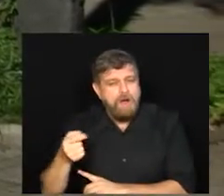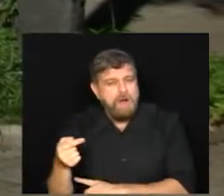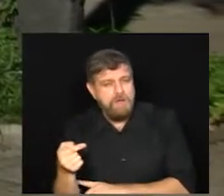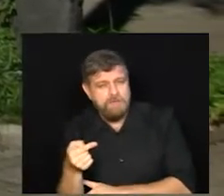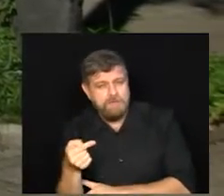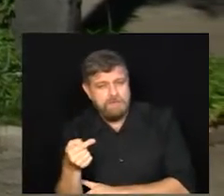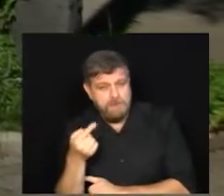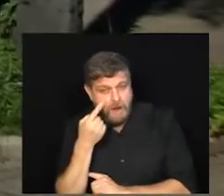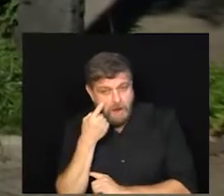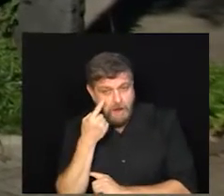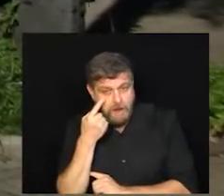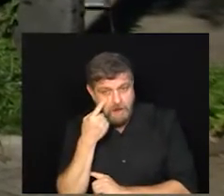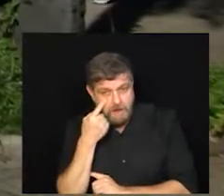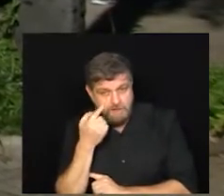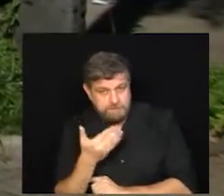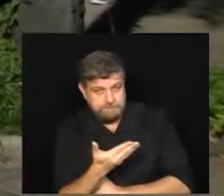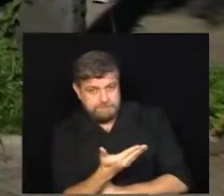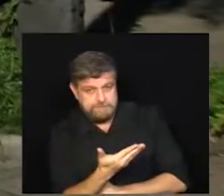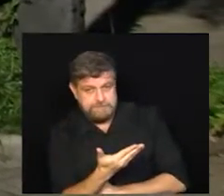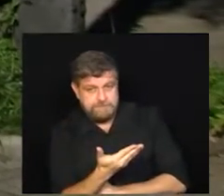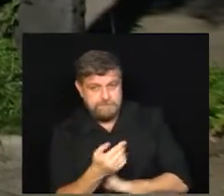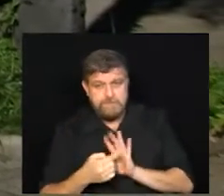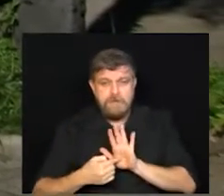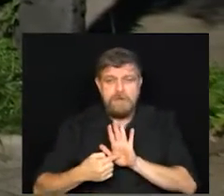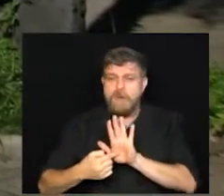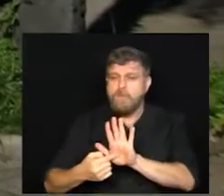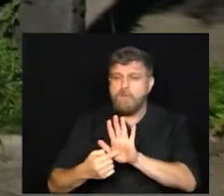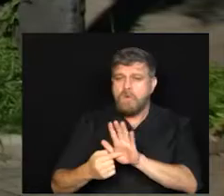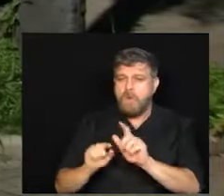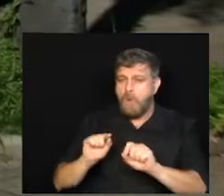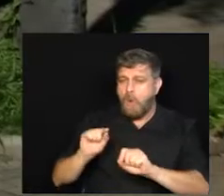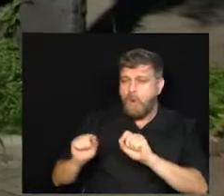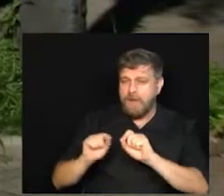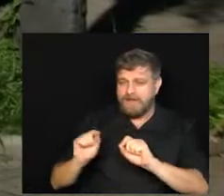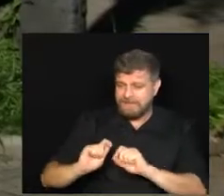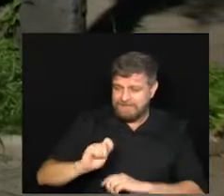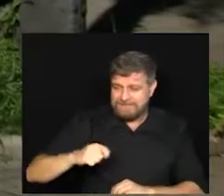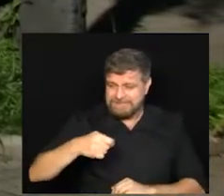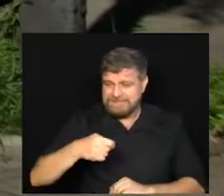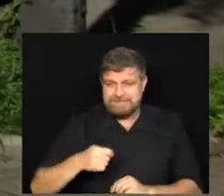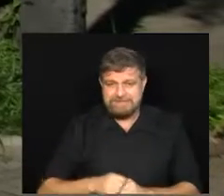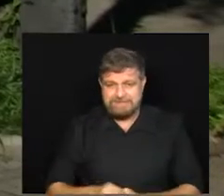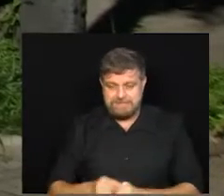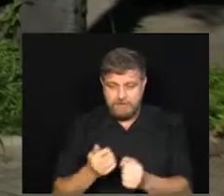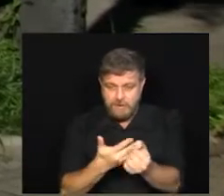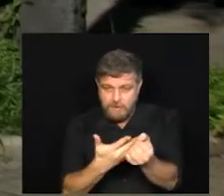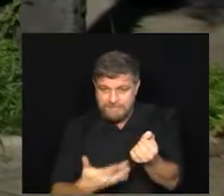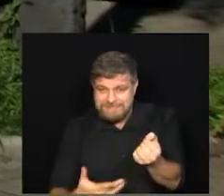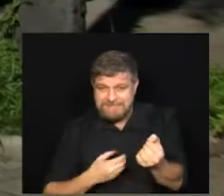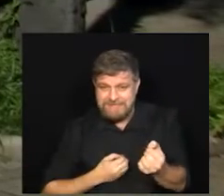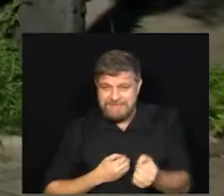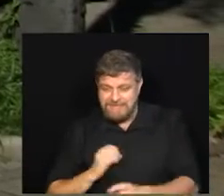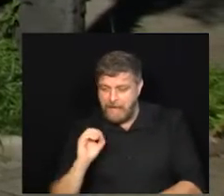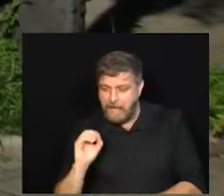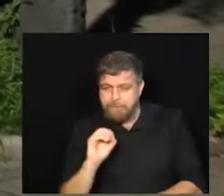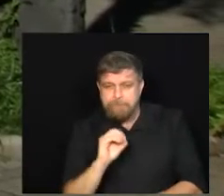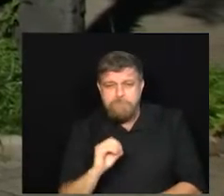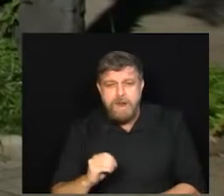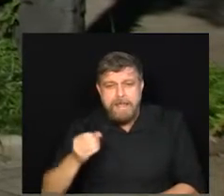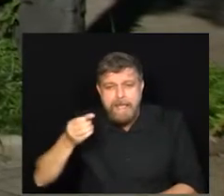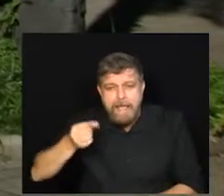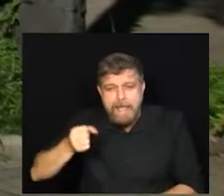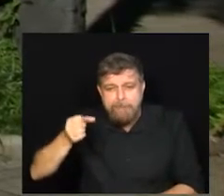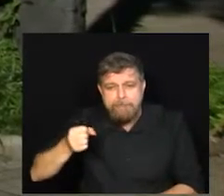ó, para mostrar especificamente, para simbolizar, né, os glóbulos brancos, esses que são os